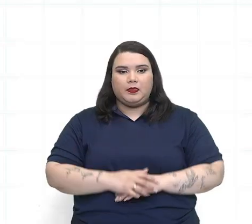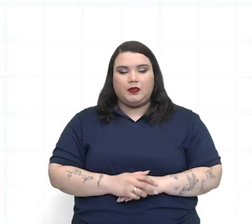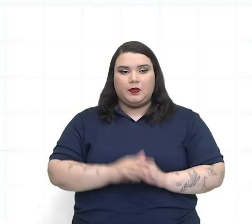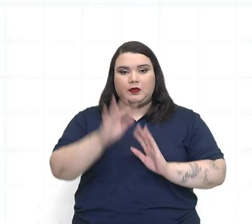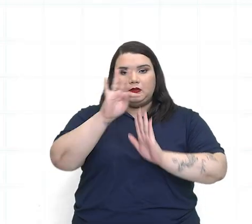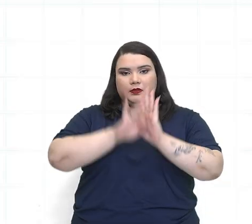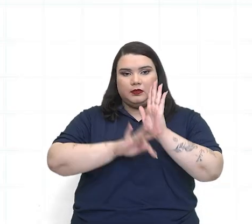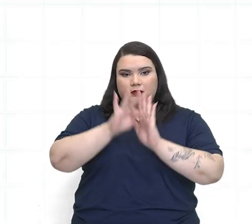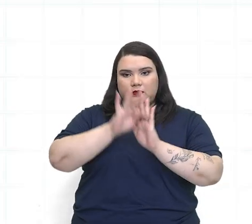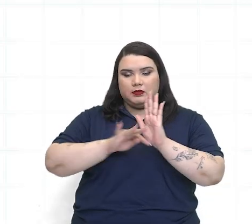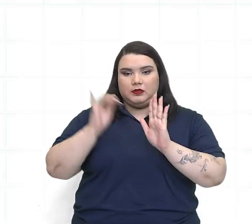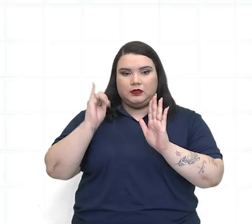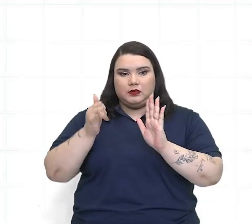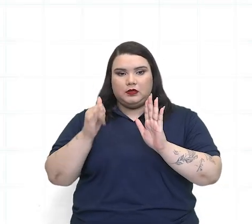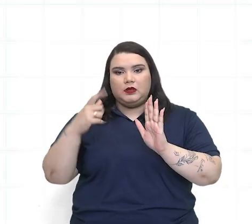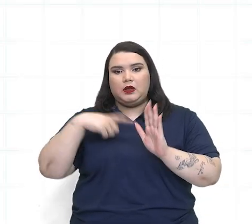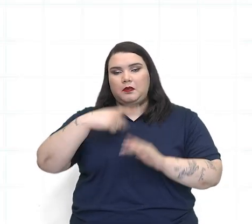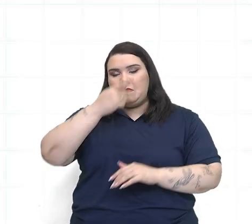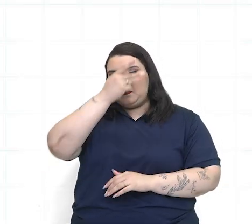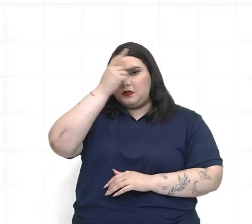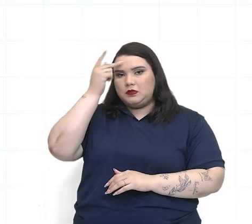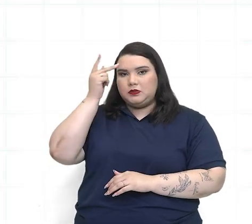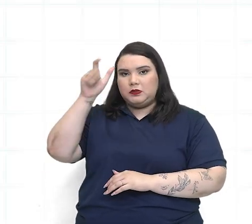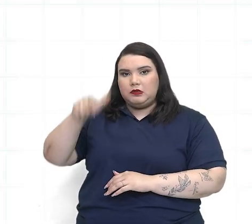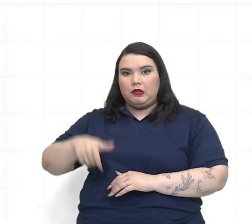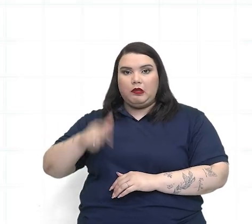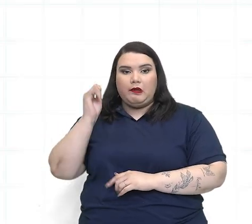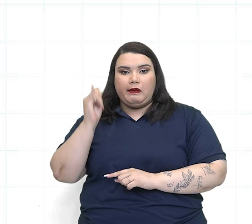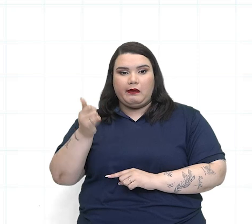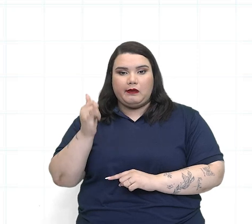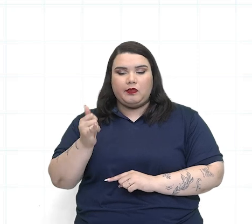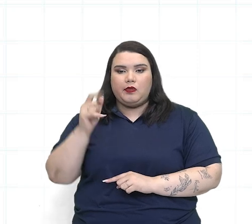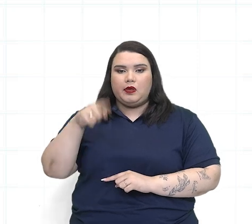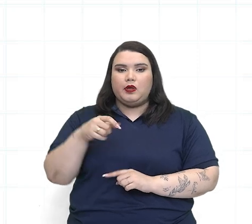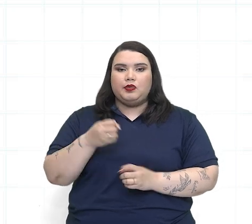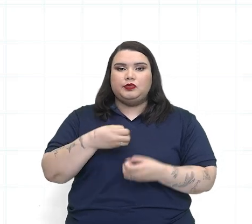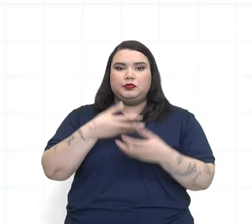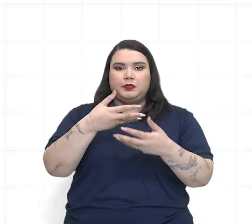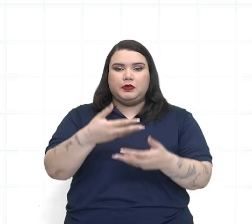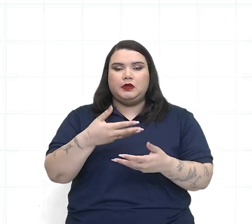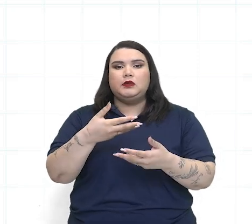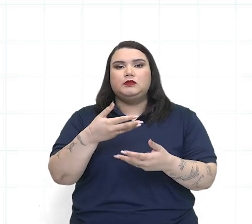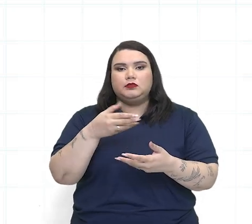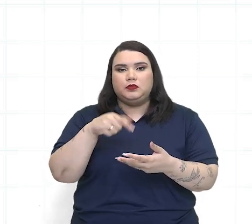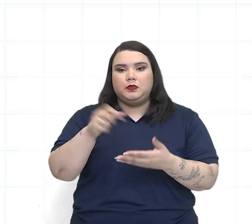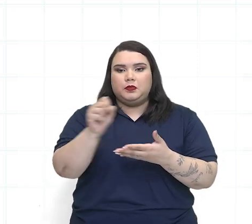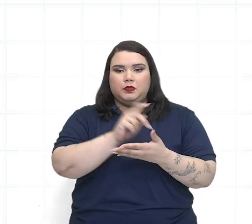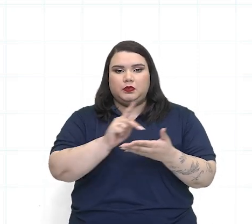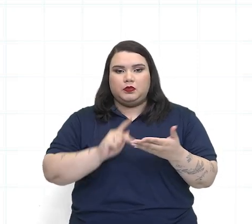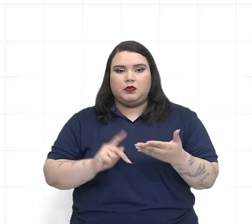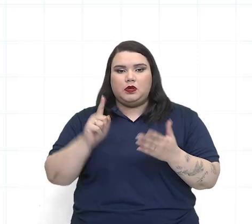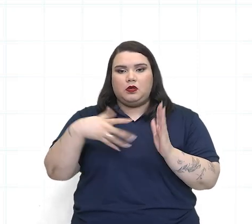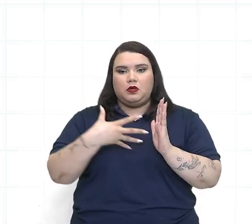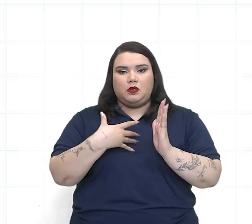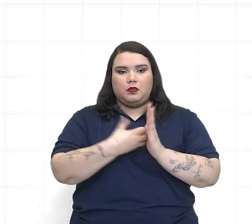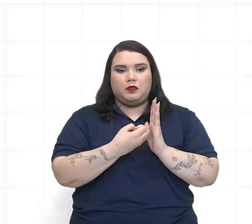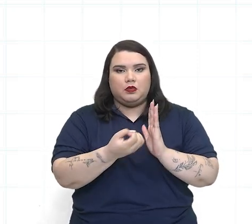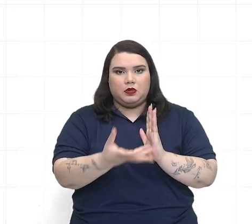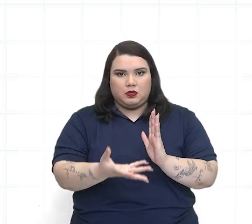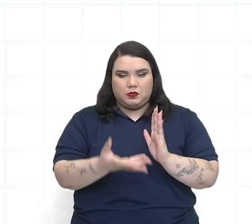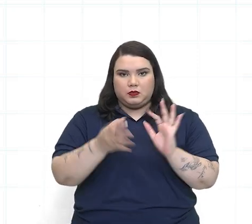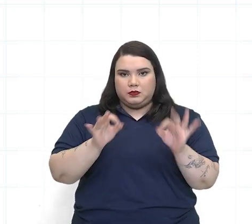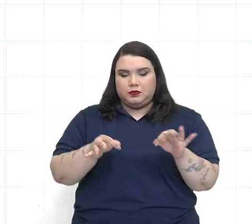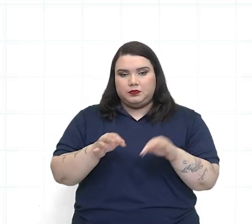textos narrativos, há sempre o quê? Um narrador, né? Que é a voz que se expressa no poema, que a gente chama de eu lírico ou